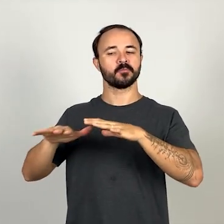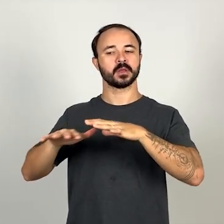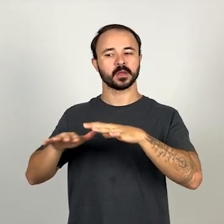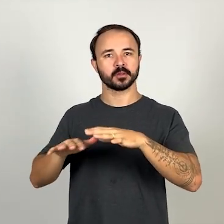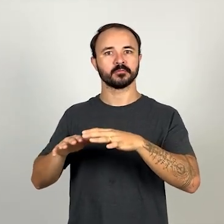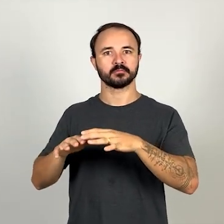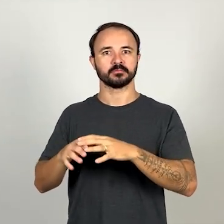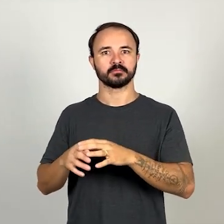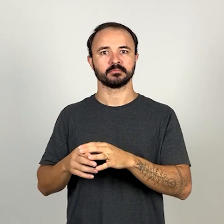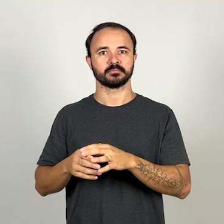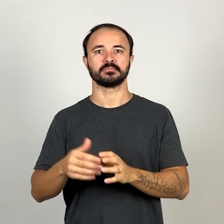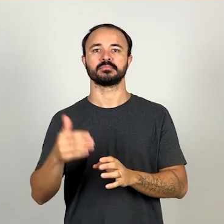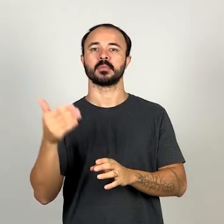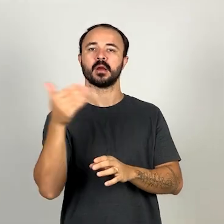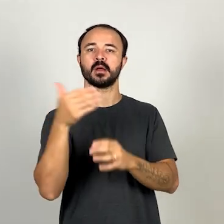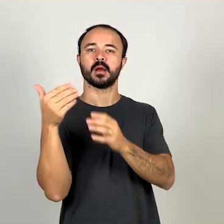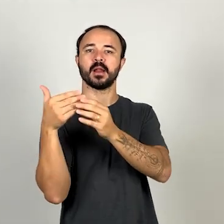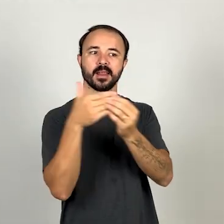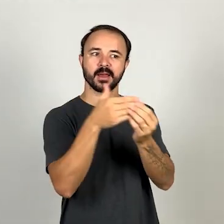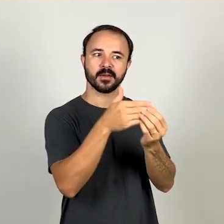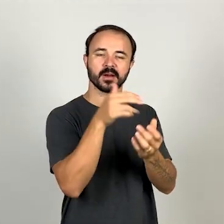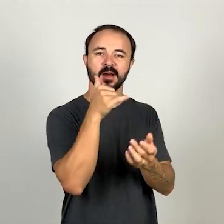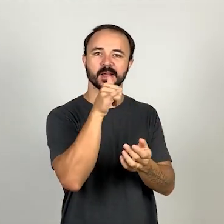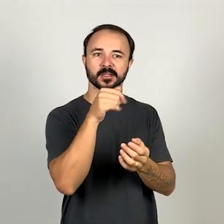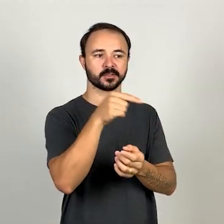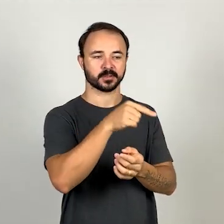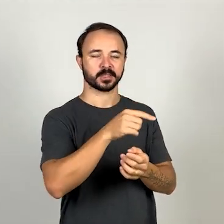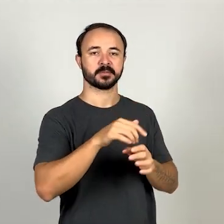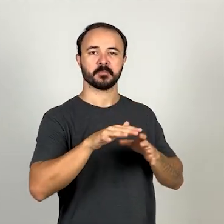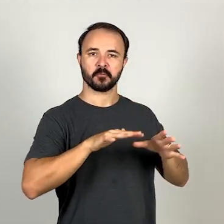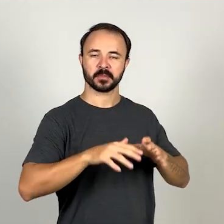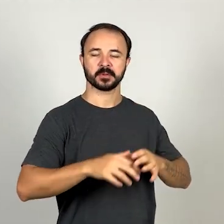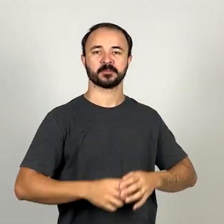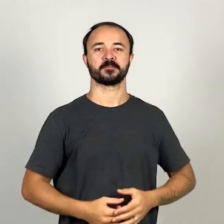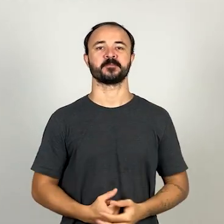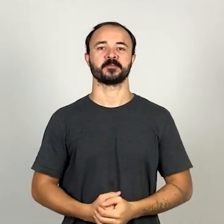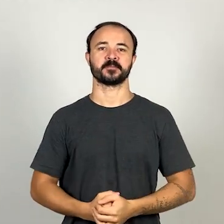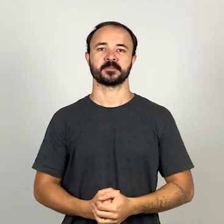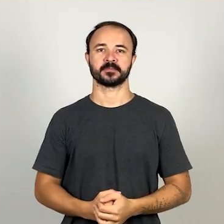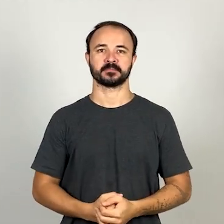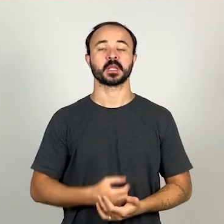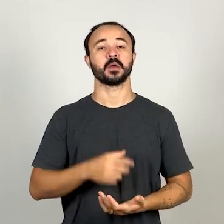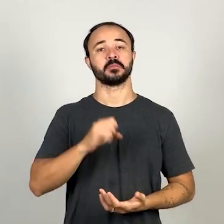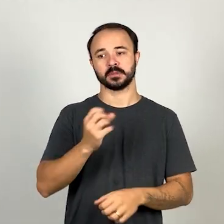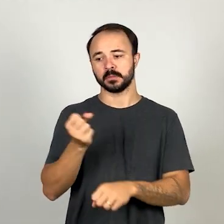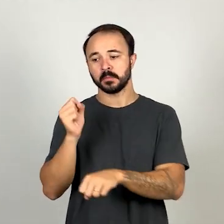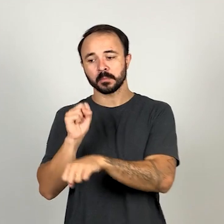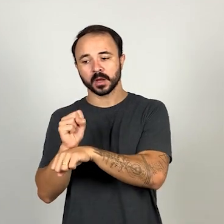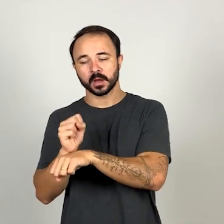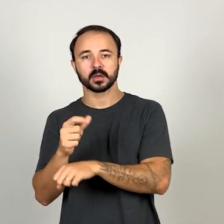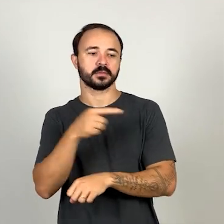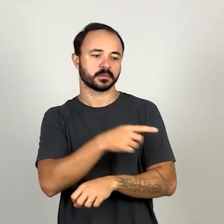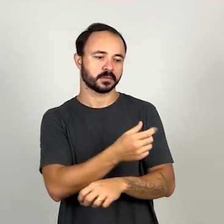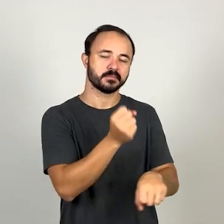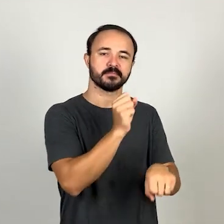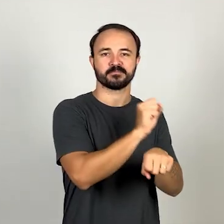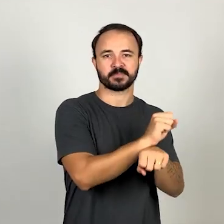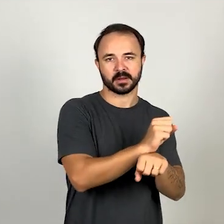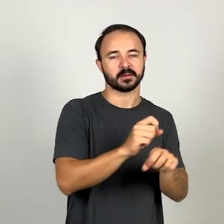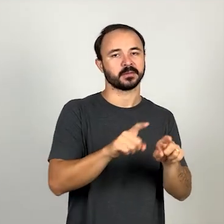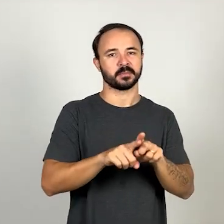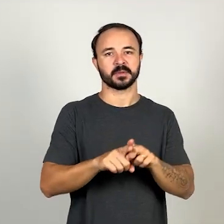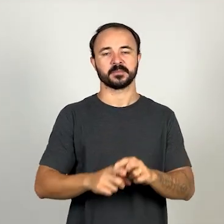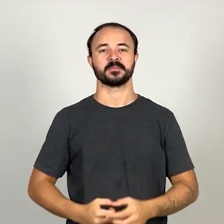energia elétrica em energia cinética. Então, à medida que paramos também, o movimento cinético